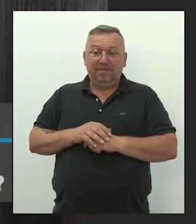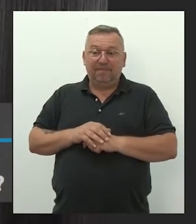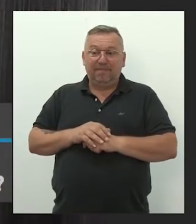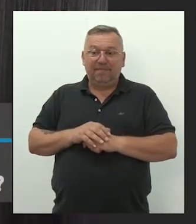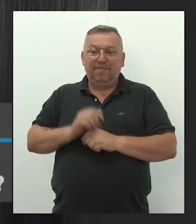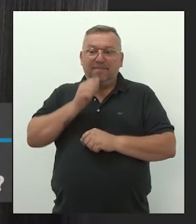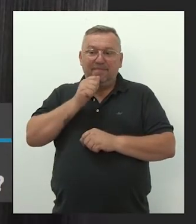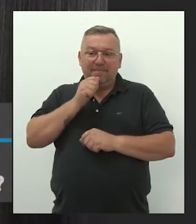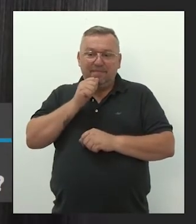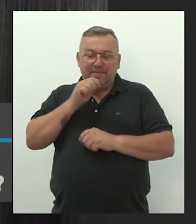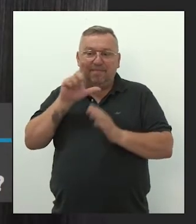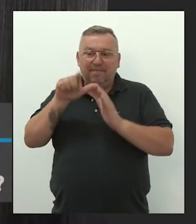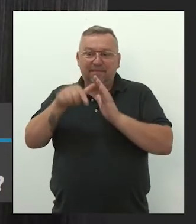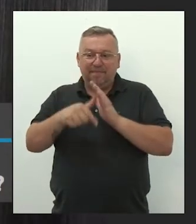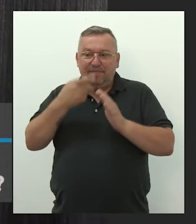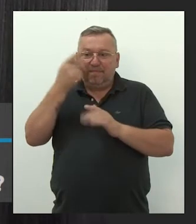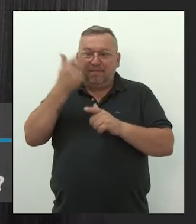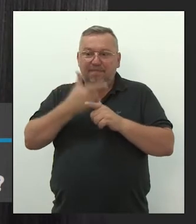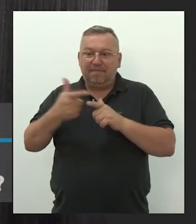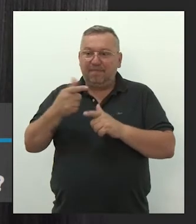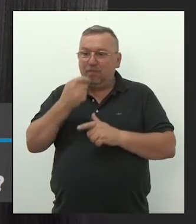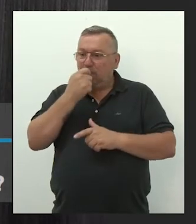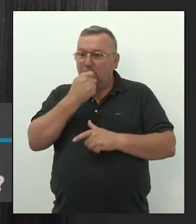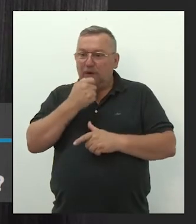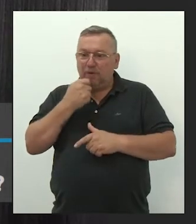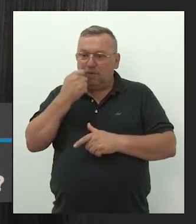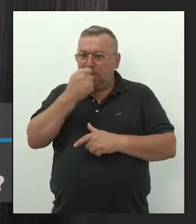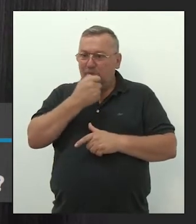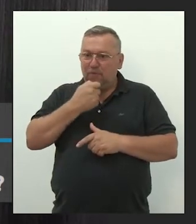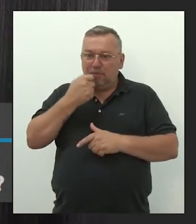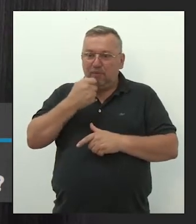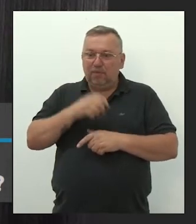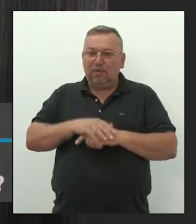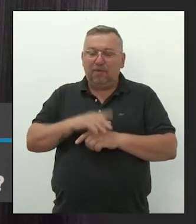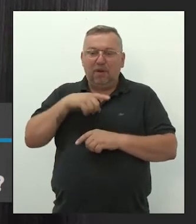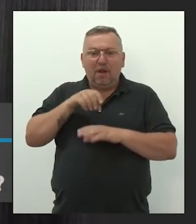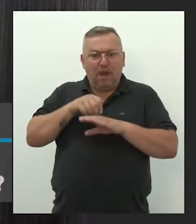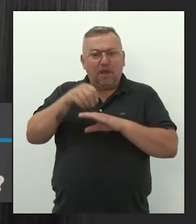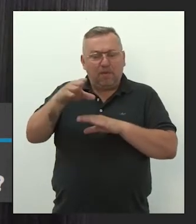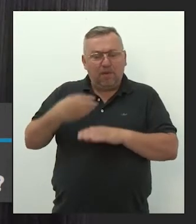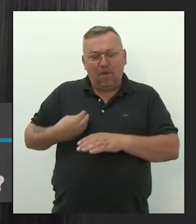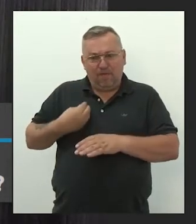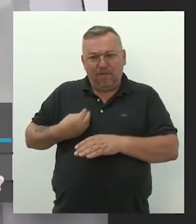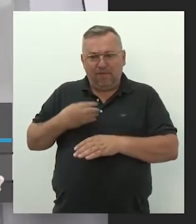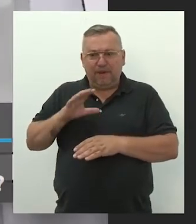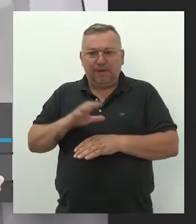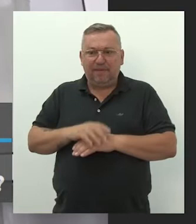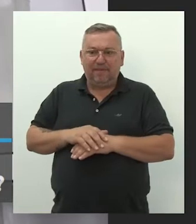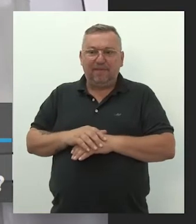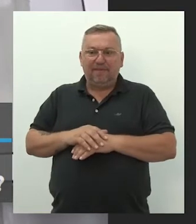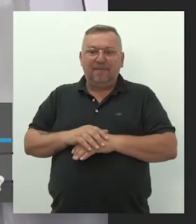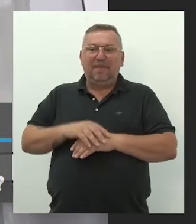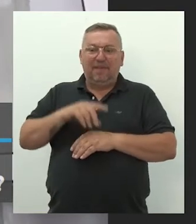Ainda está um pouquinho atrasado, porque eles estão falando sobre o batom. É por causa da transmissão mesmo. Gente,